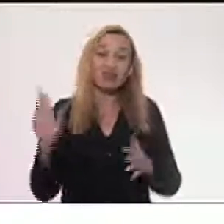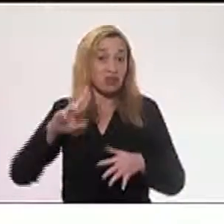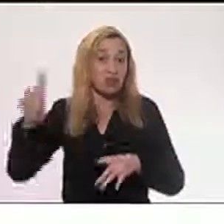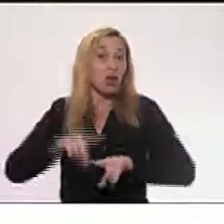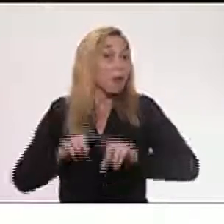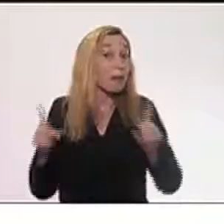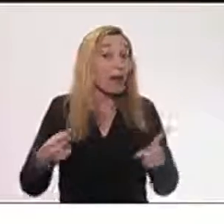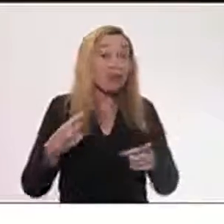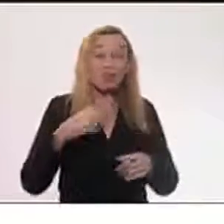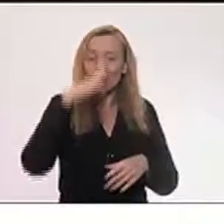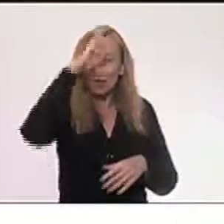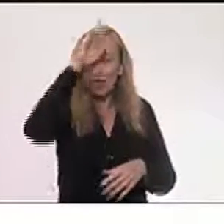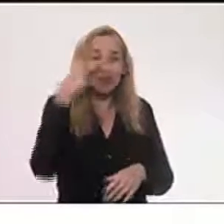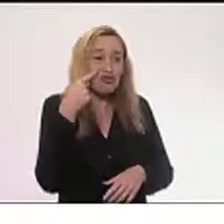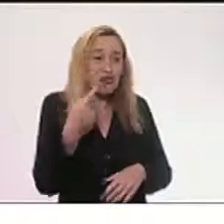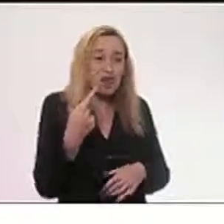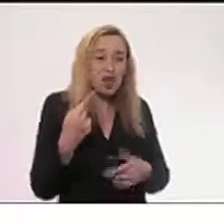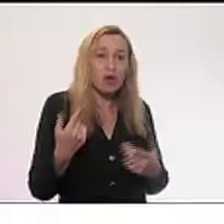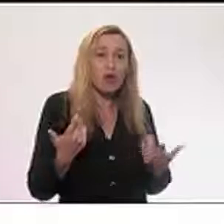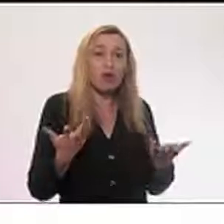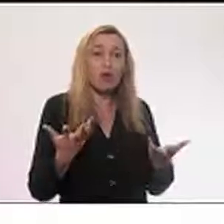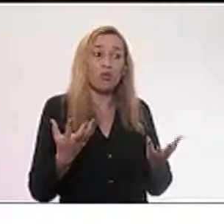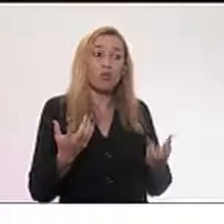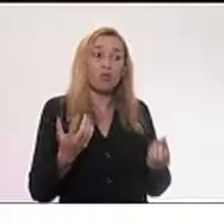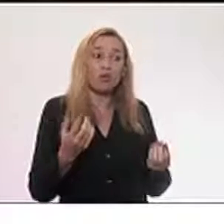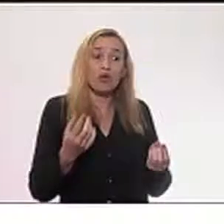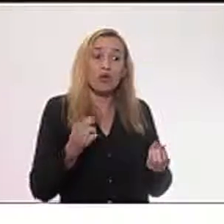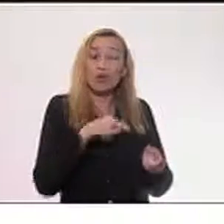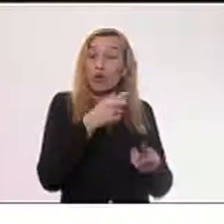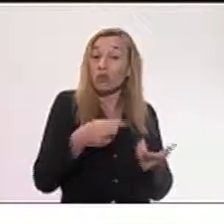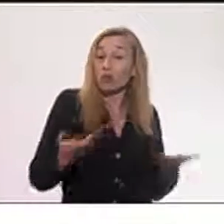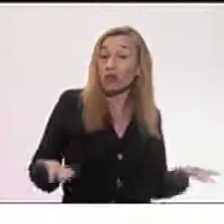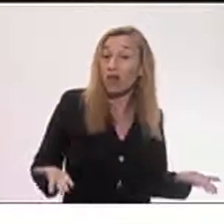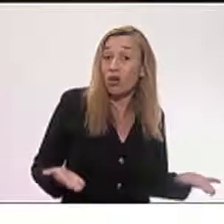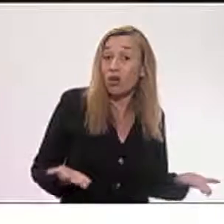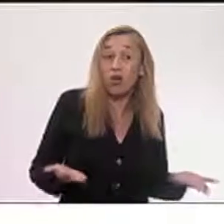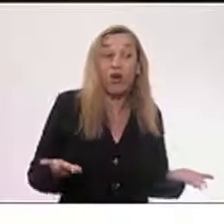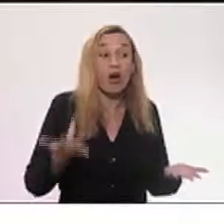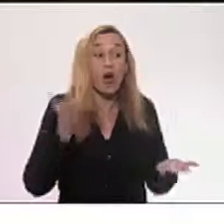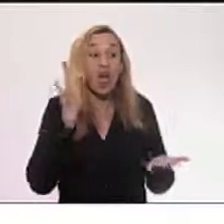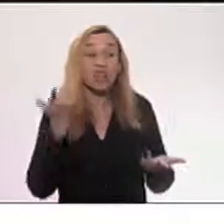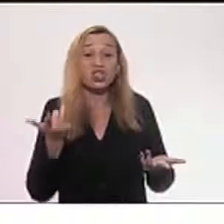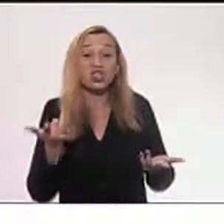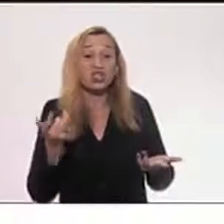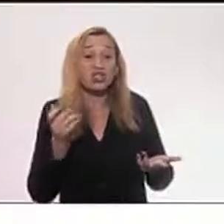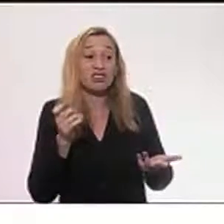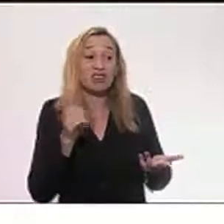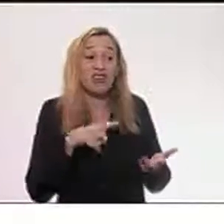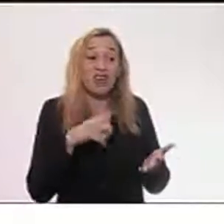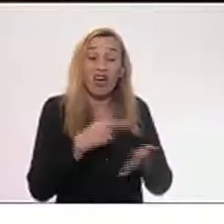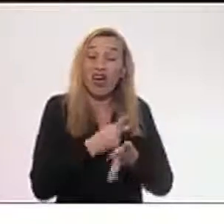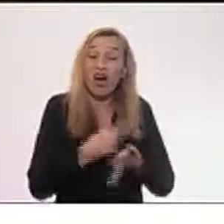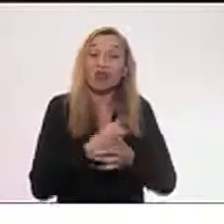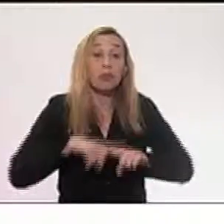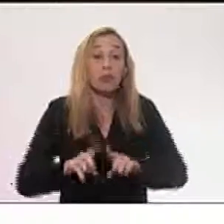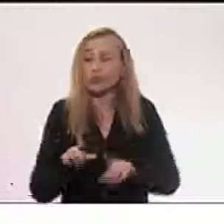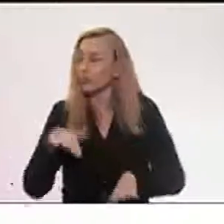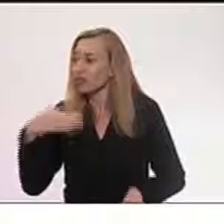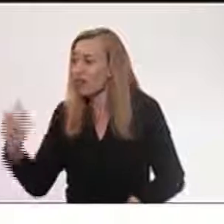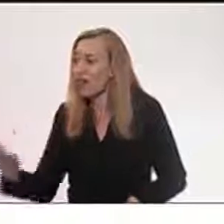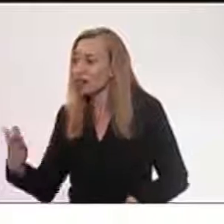Bolsonaro vê isso como uma adversidade, toma isso como algo a ser dizimado. Então, por um lado,